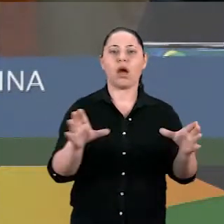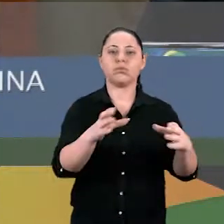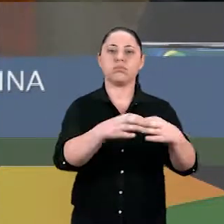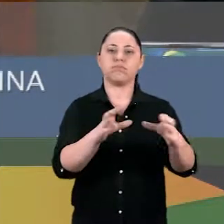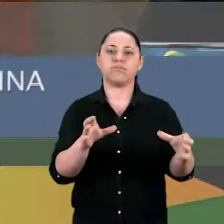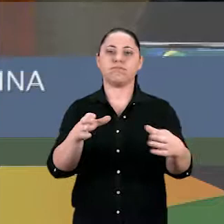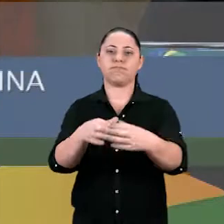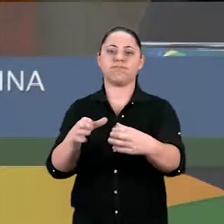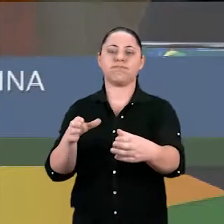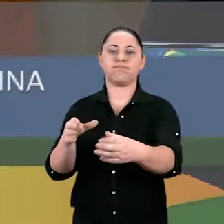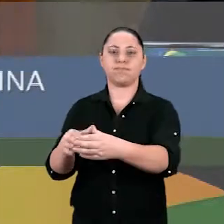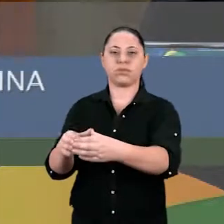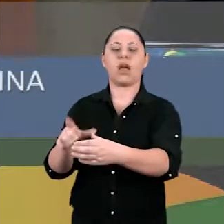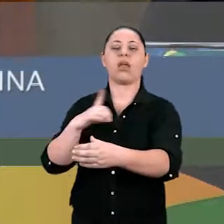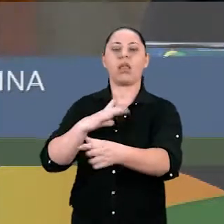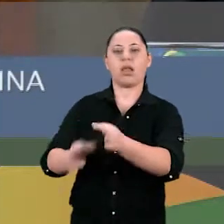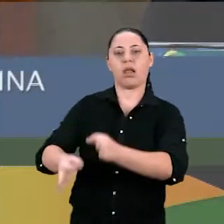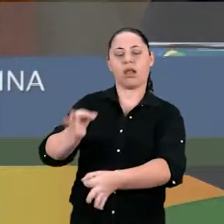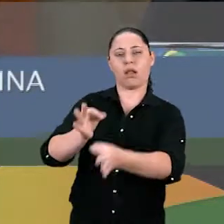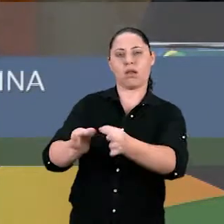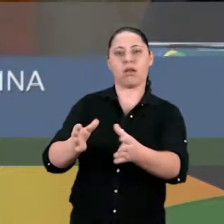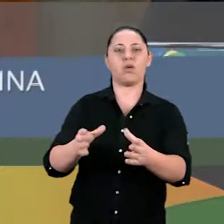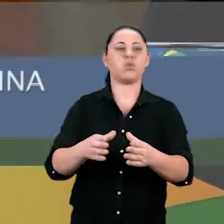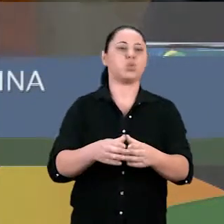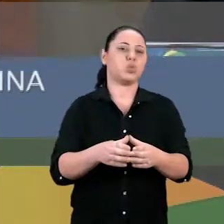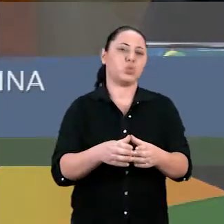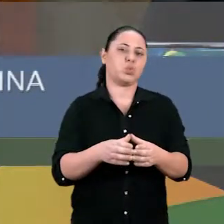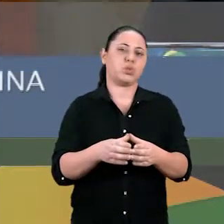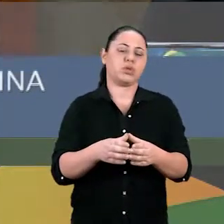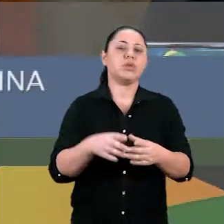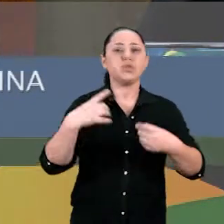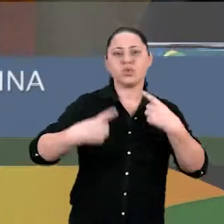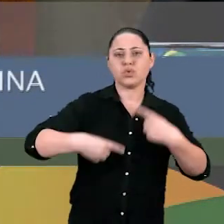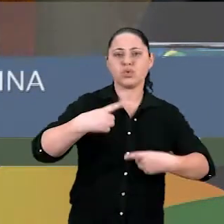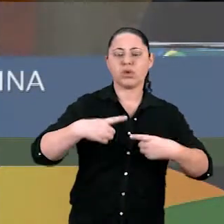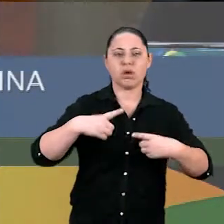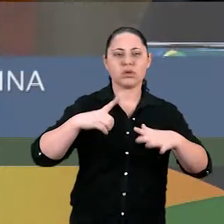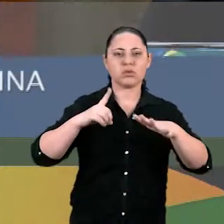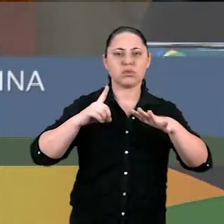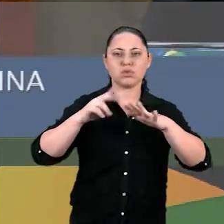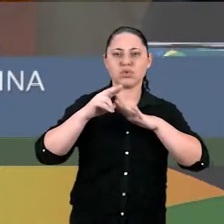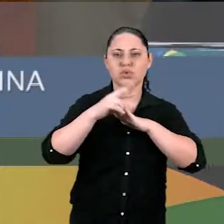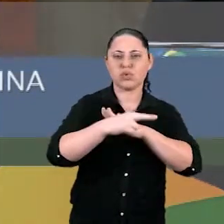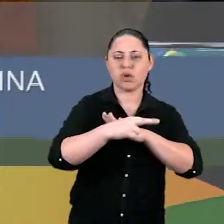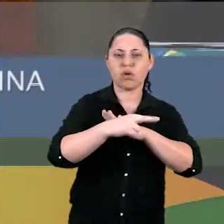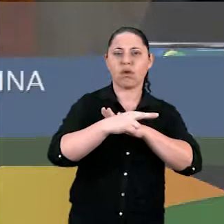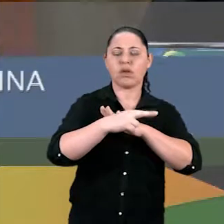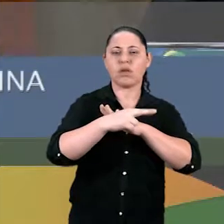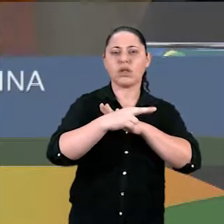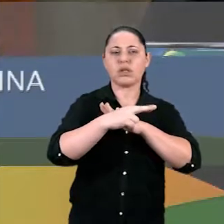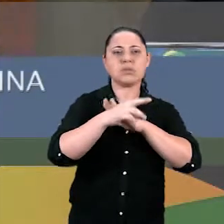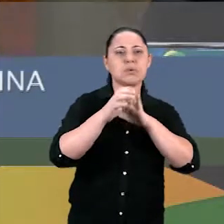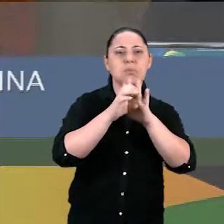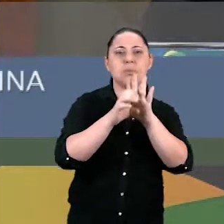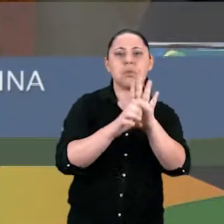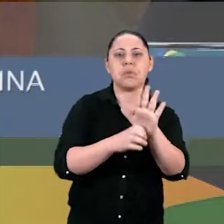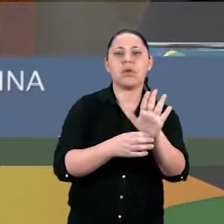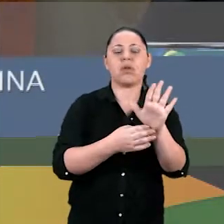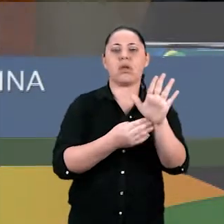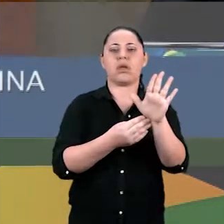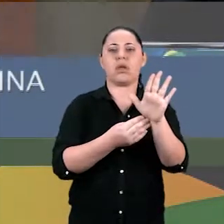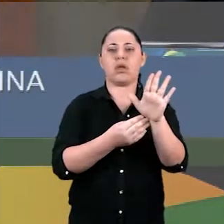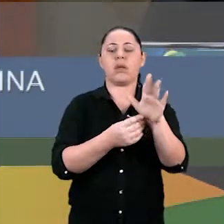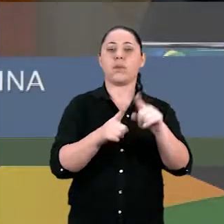os órgãos que exercem essa jurisdição constitucional. E aí existe toda uma discussão acerca dos diferentes métodos, mas o fato é que